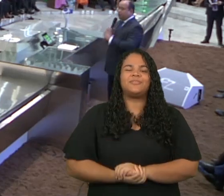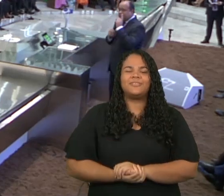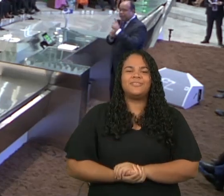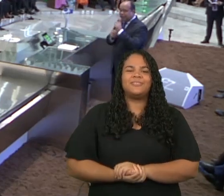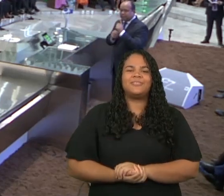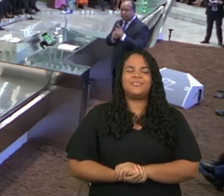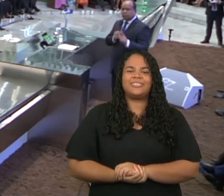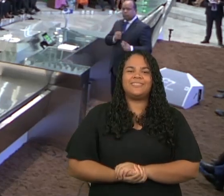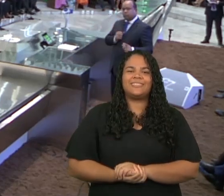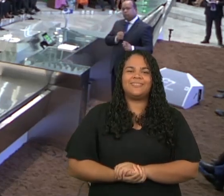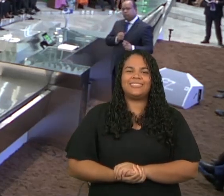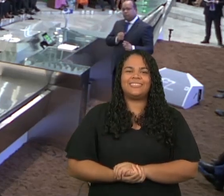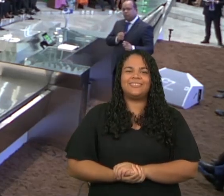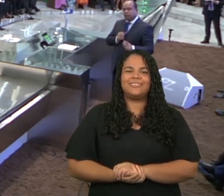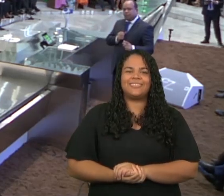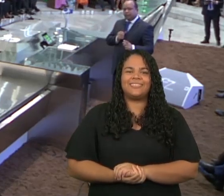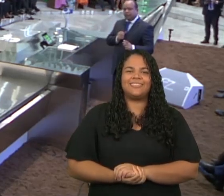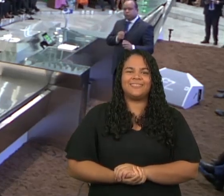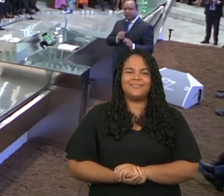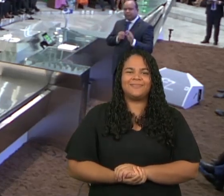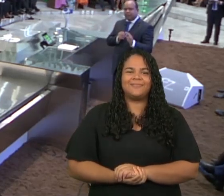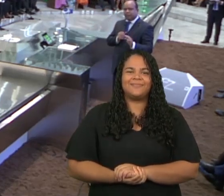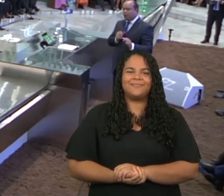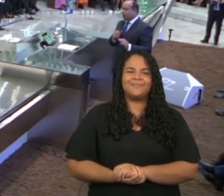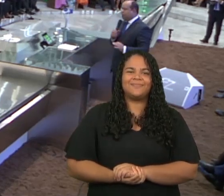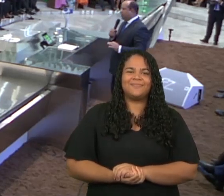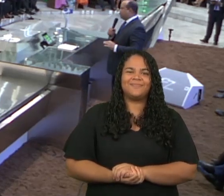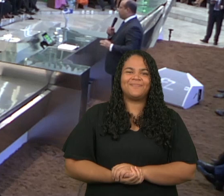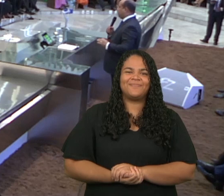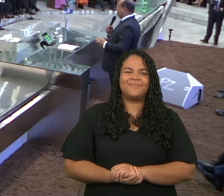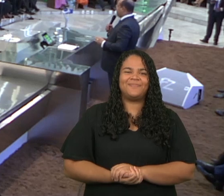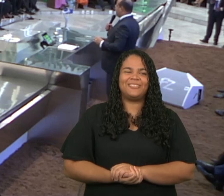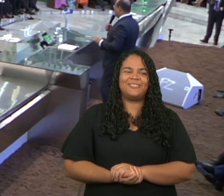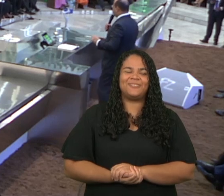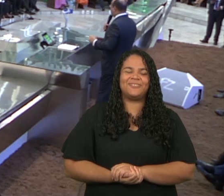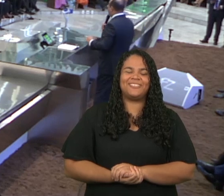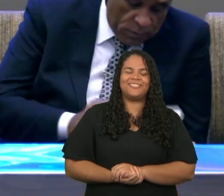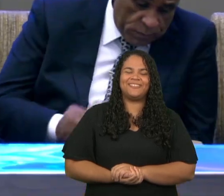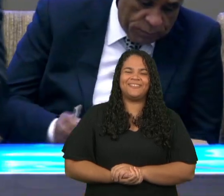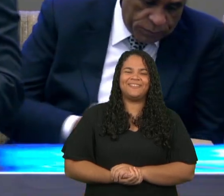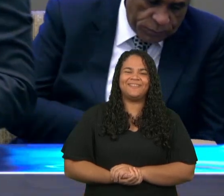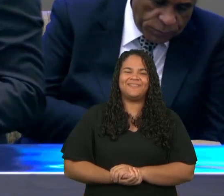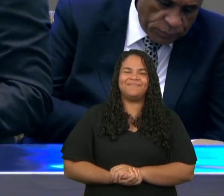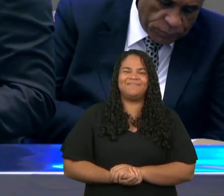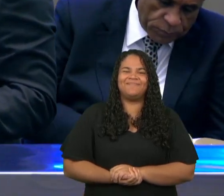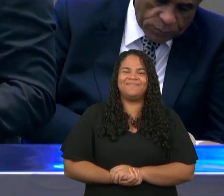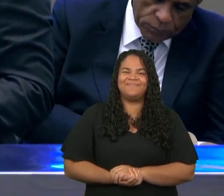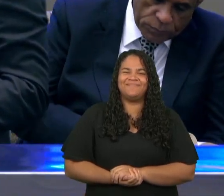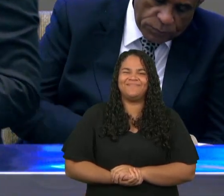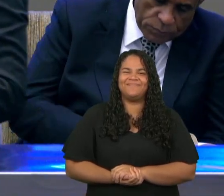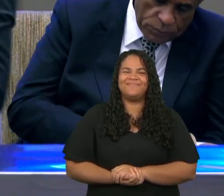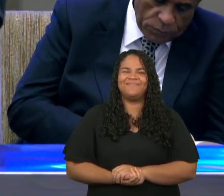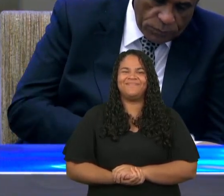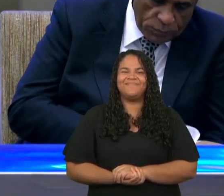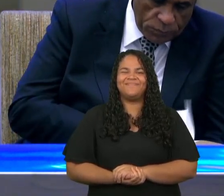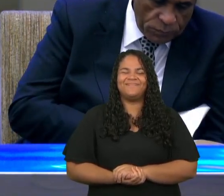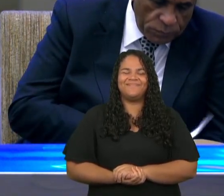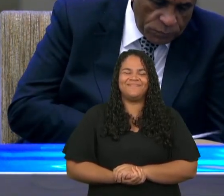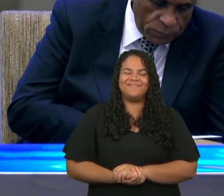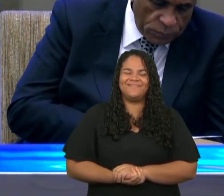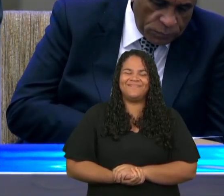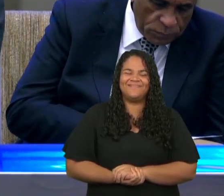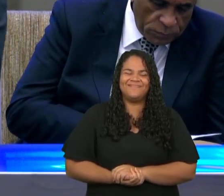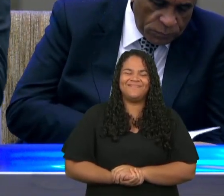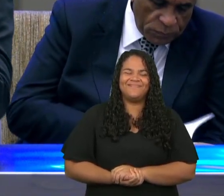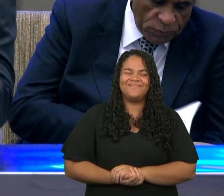A primeira razão para Deus preservar alguém para o propósito é este: pois o Senhor ama